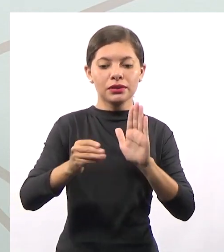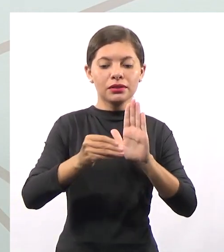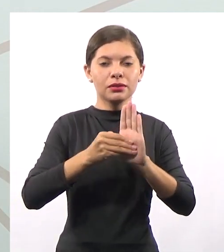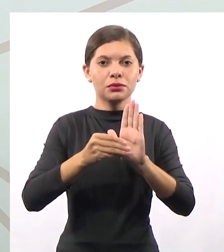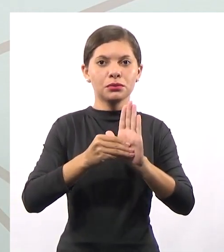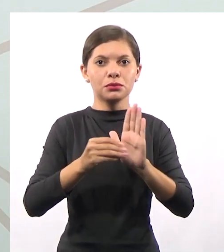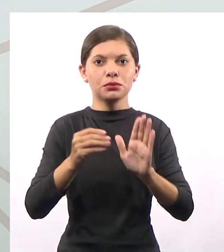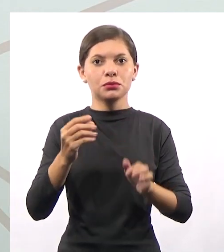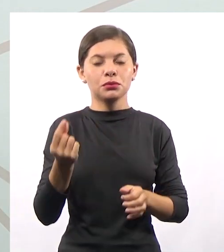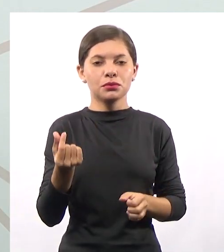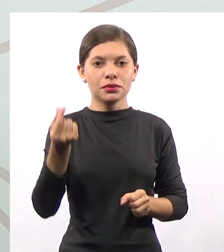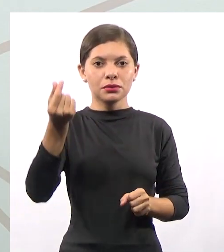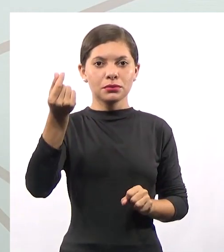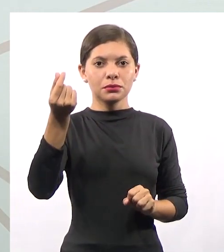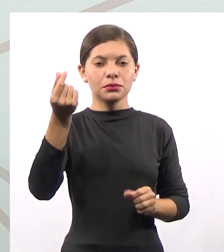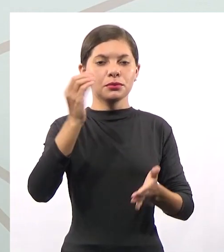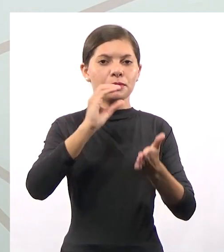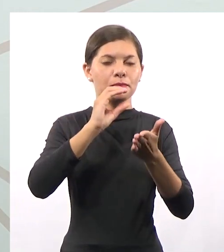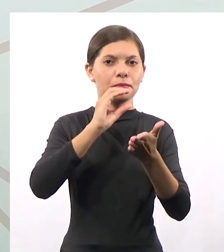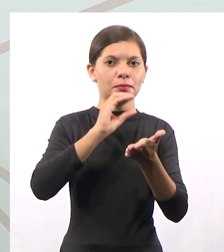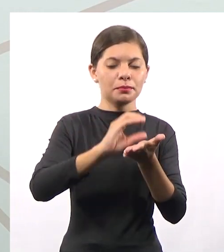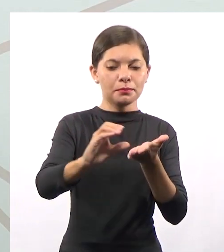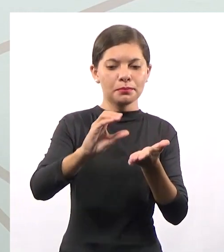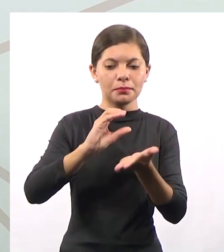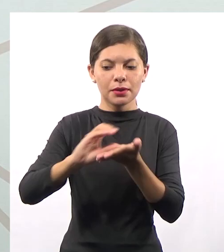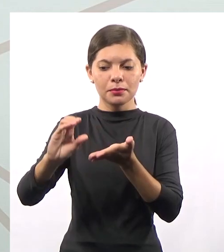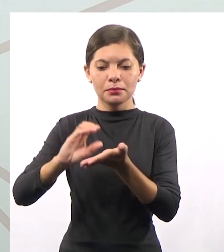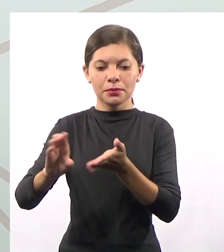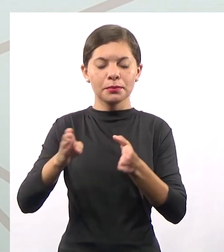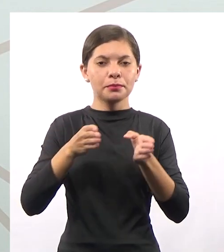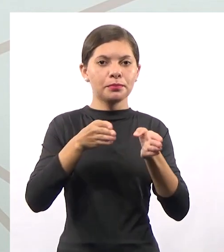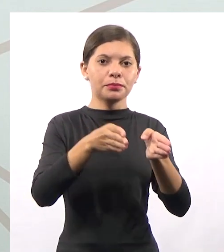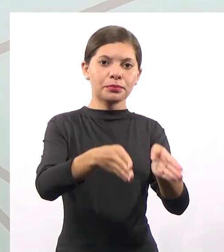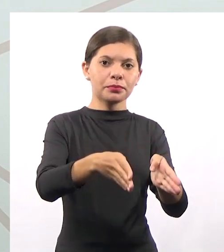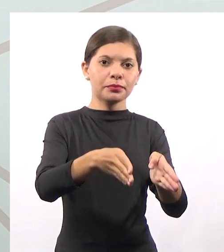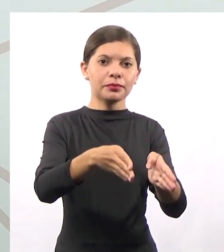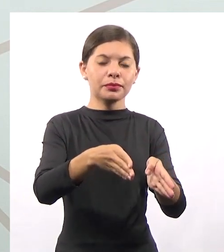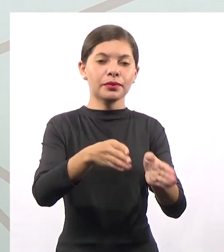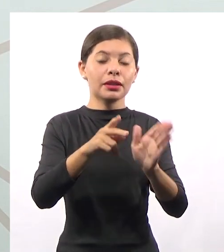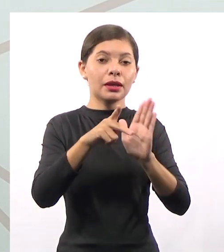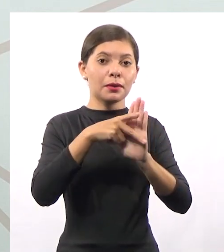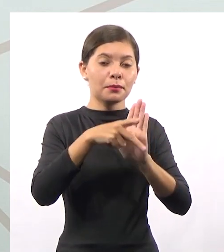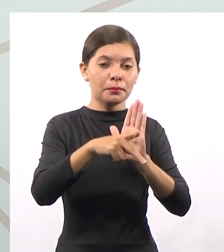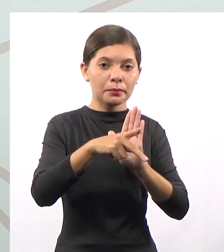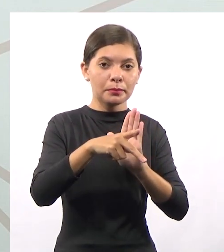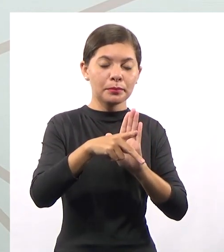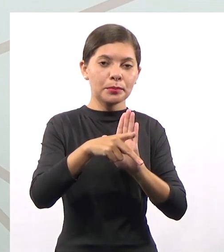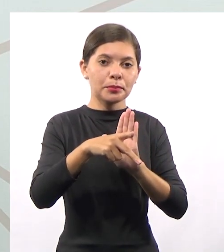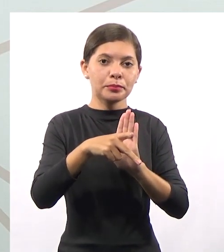e vai compor o recurso, o fundo, para a transferência direta para